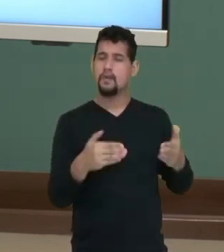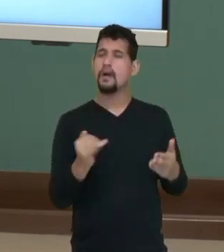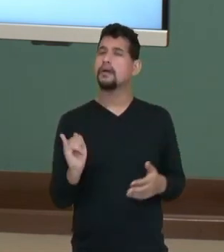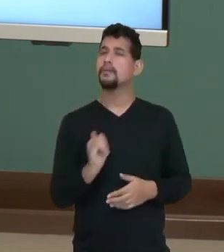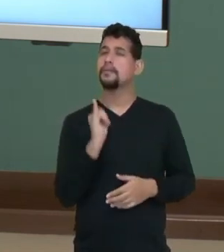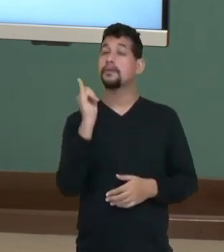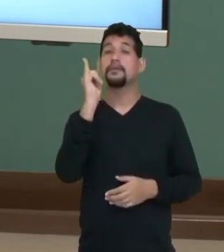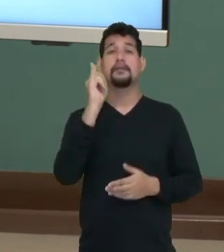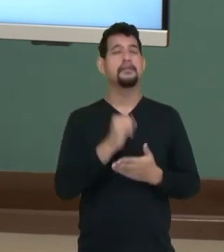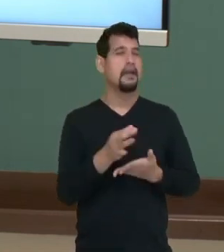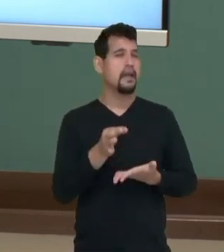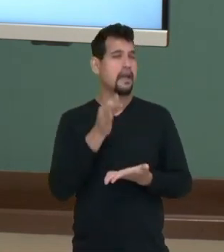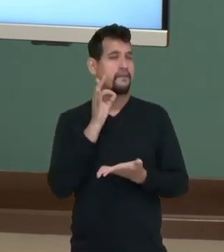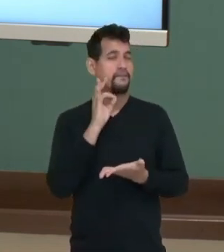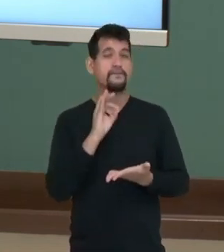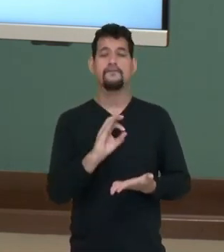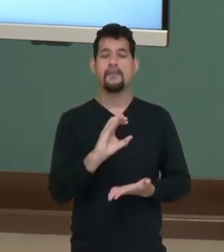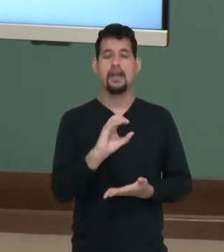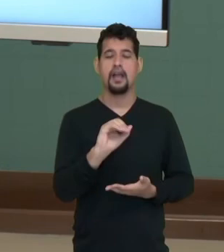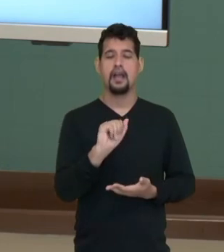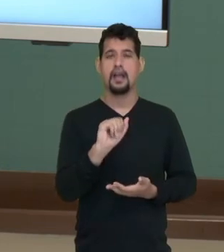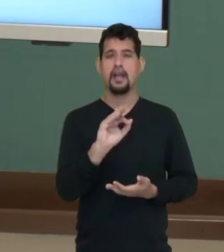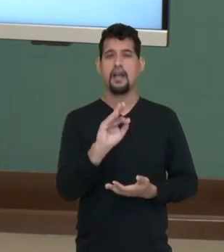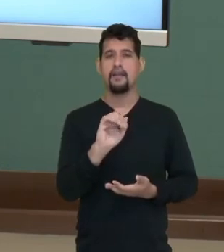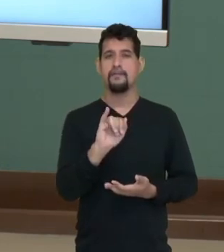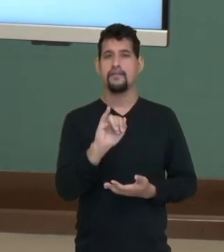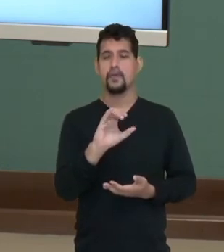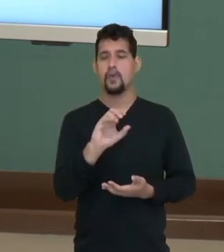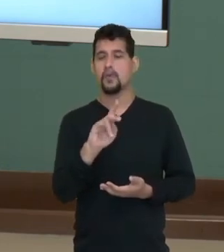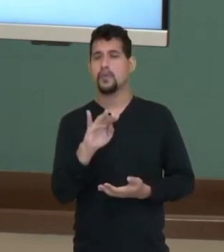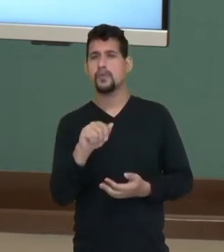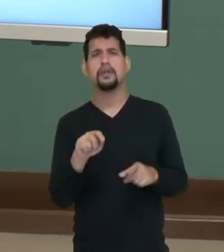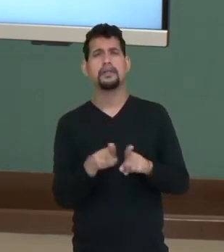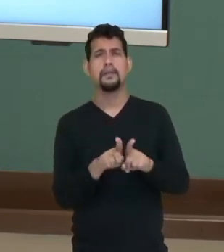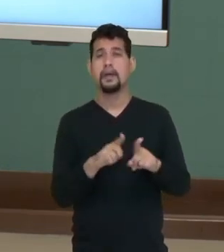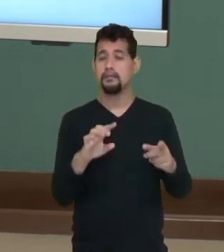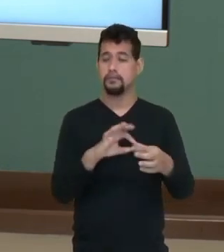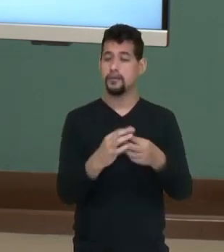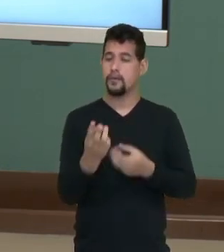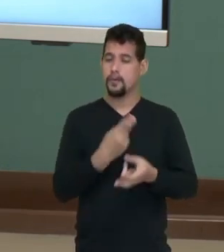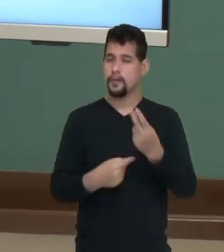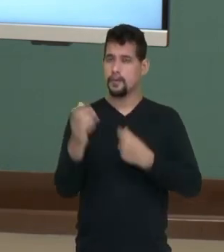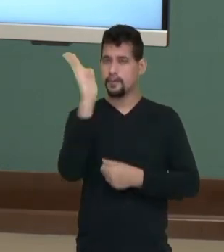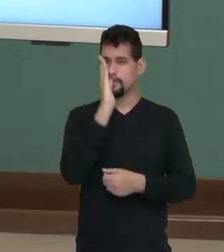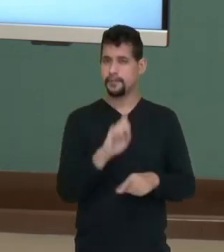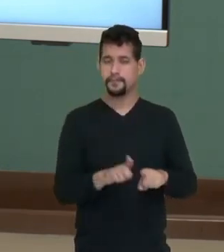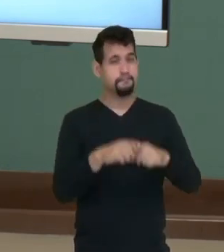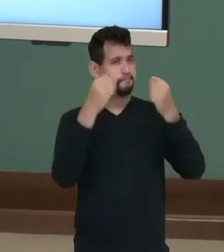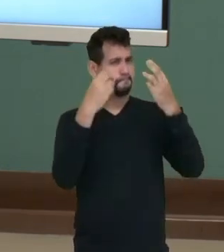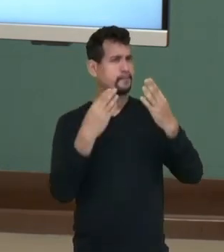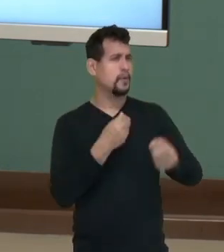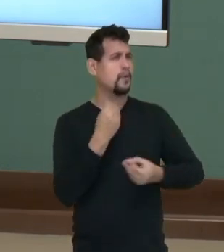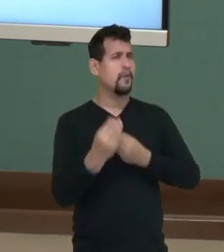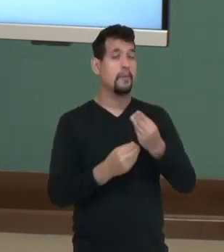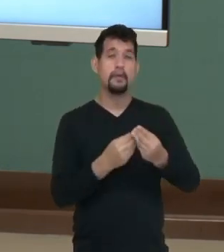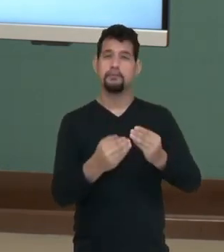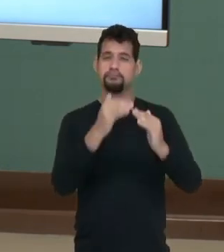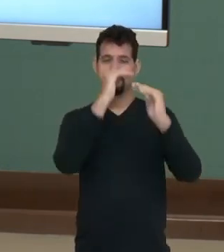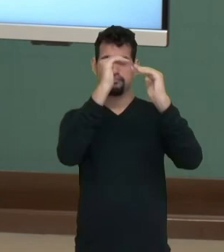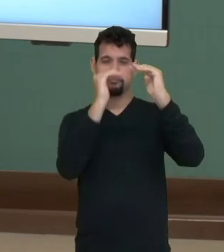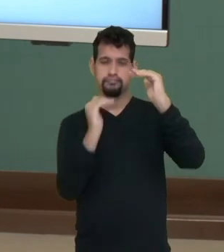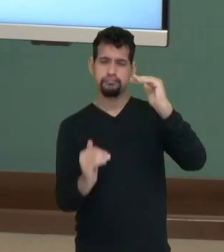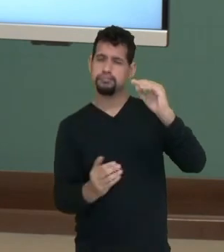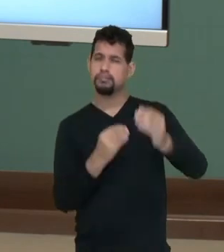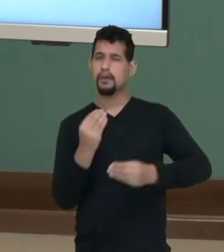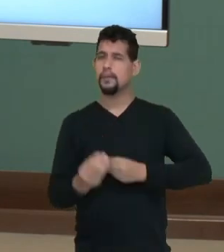da cafeicultura, a produção de café, para a economia brasileira e cite aí, então, como é que foi o seu declínio, né? Sua